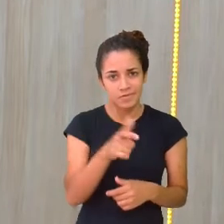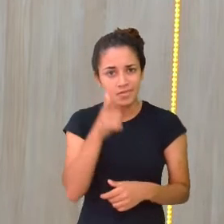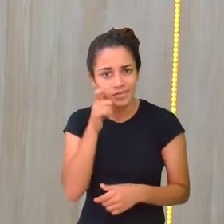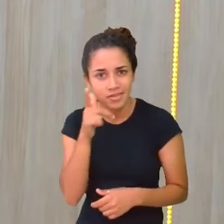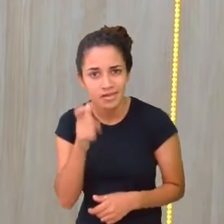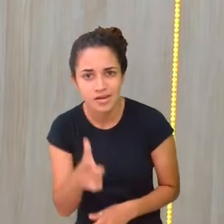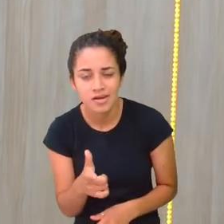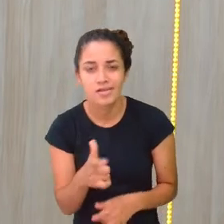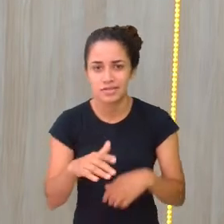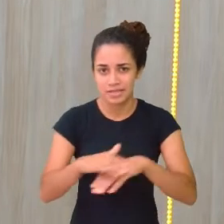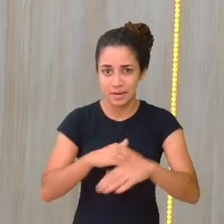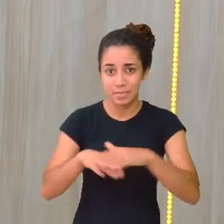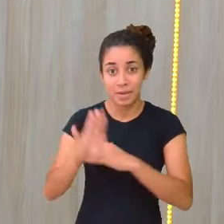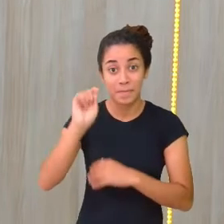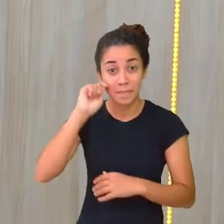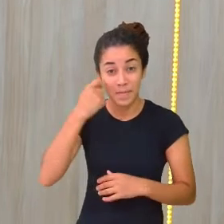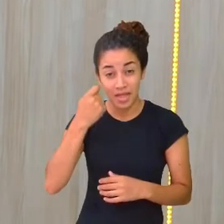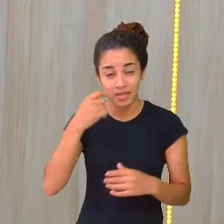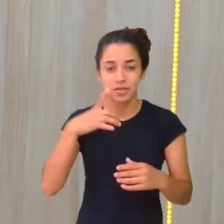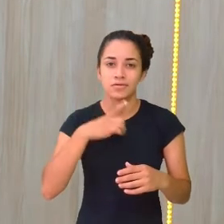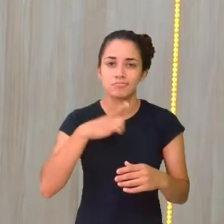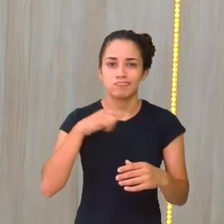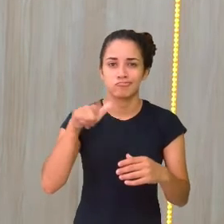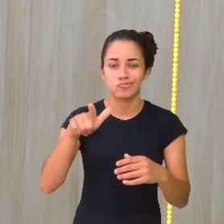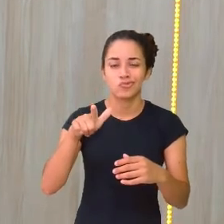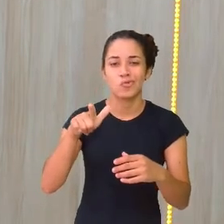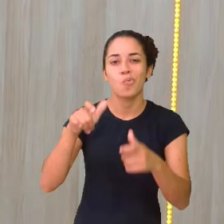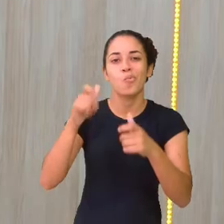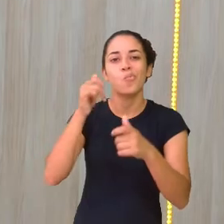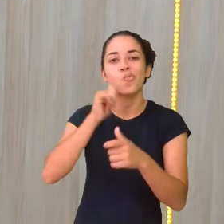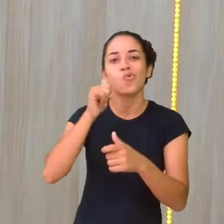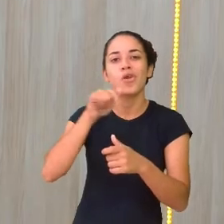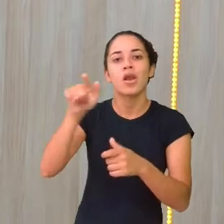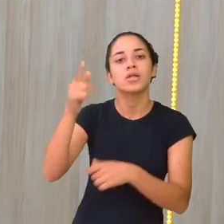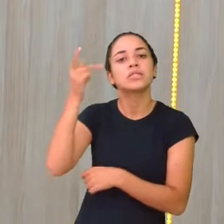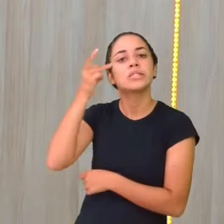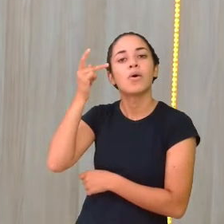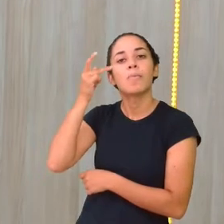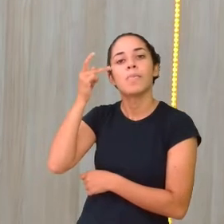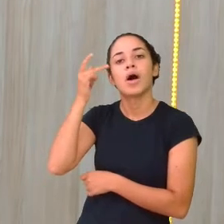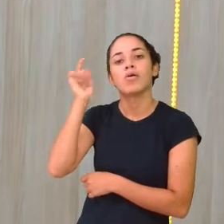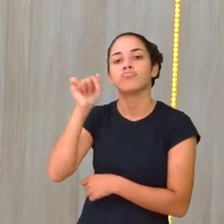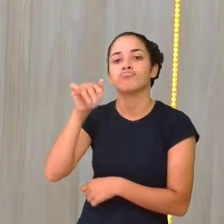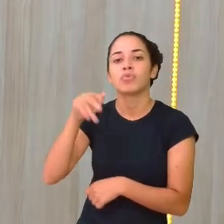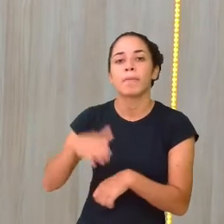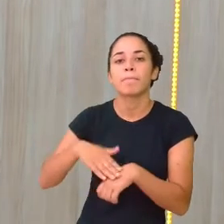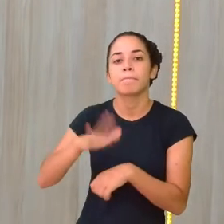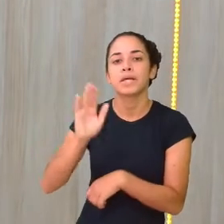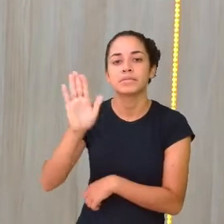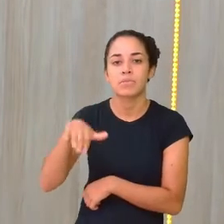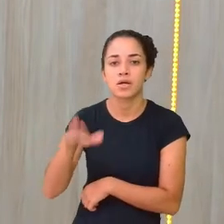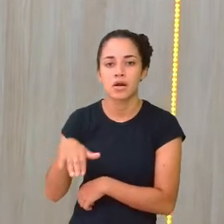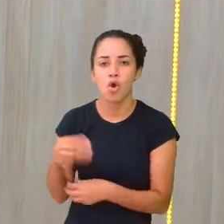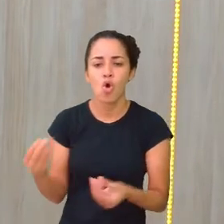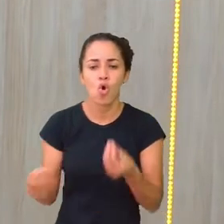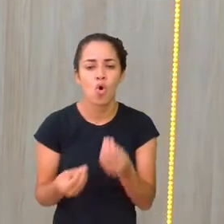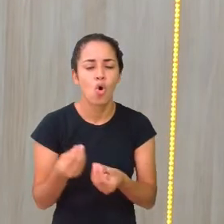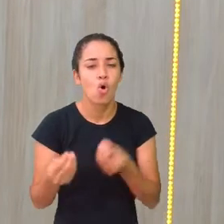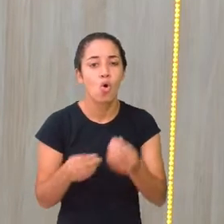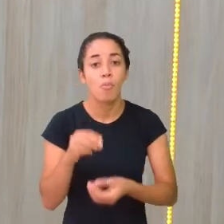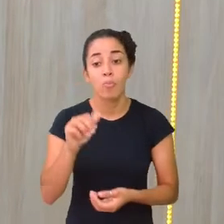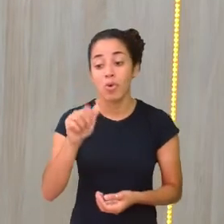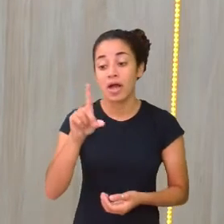apareceu uma moça lá de São Paulo, interessada no tamanco preto, que era mais barato. Eita, como é que a Adriana agora vai vender para a